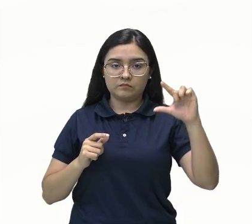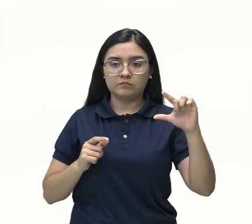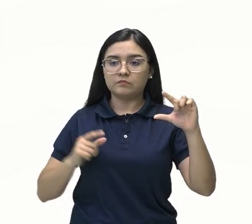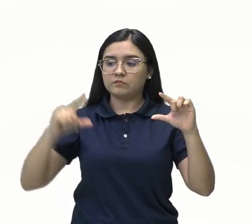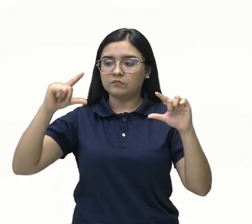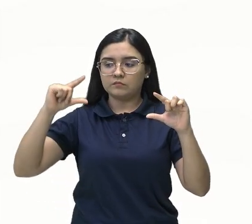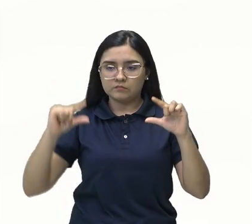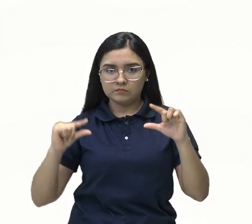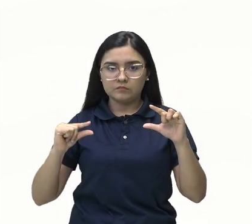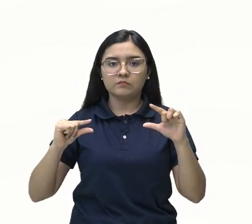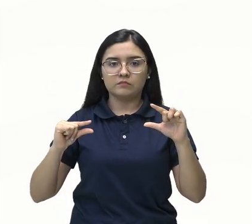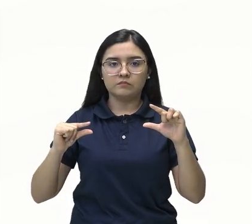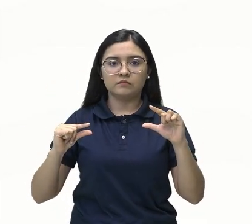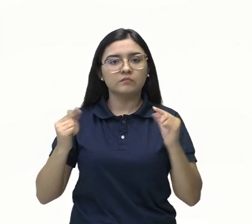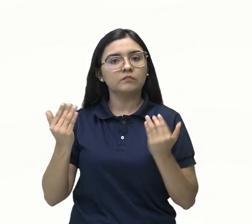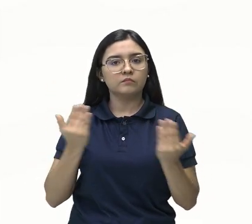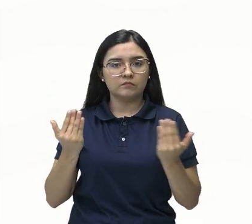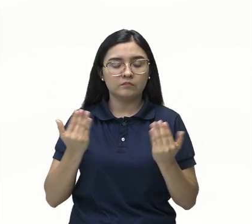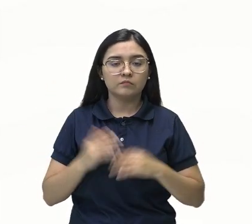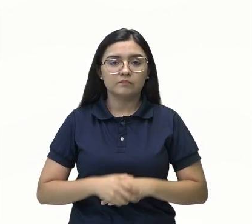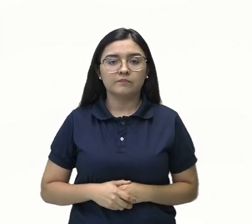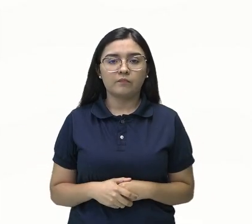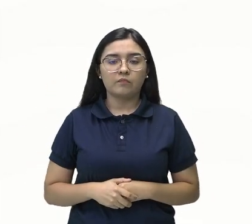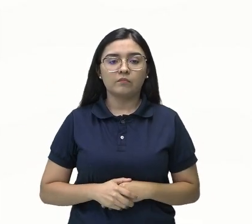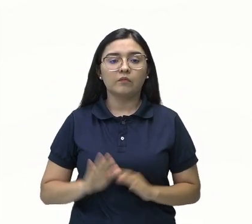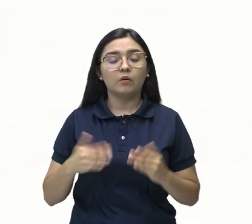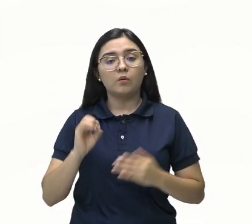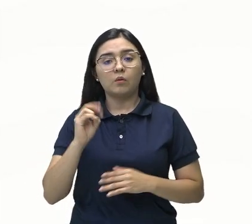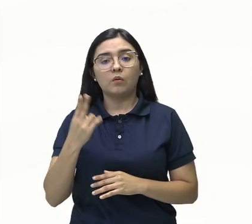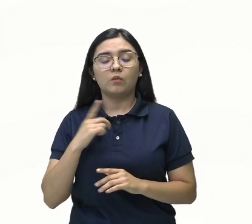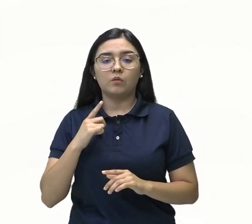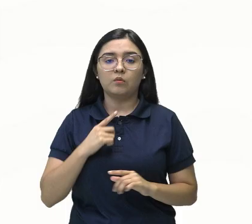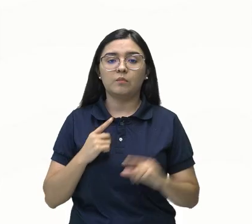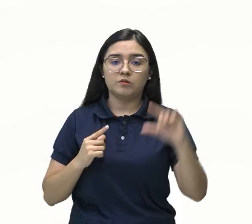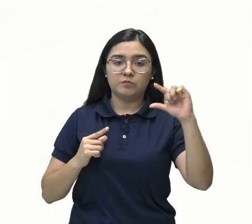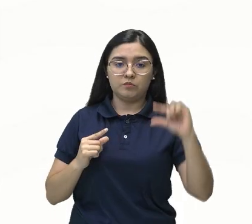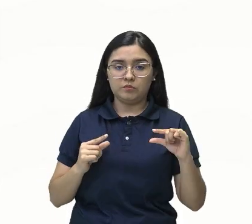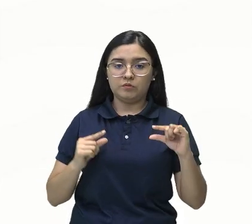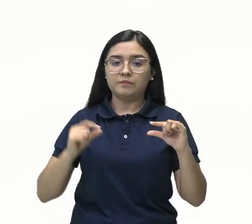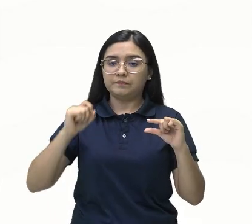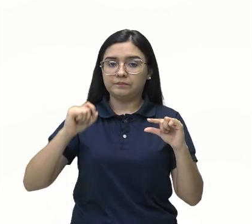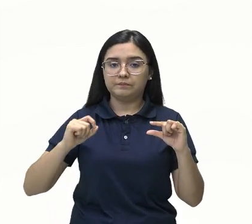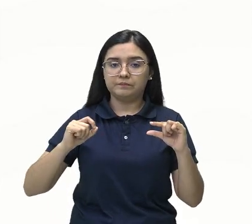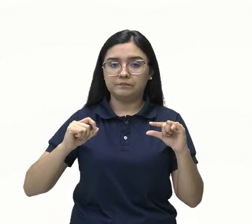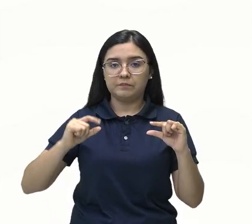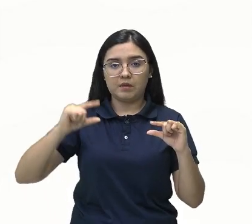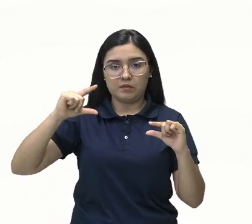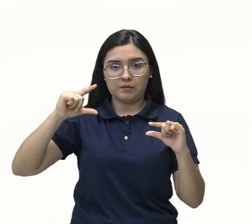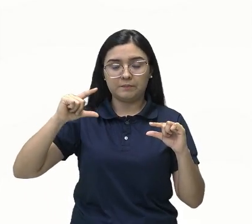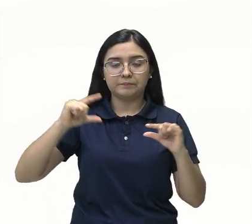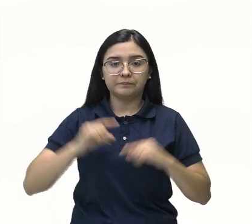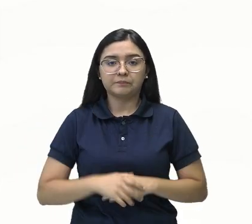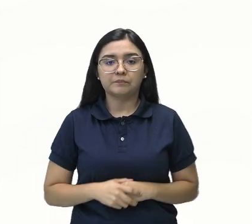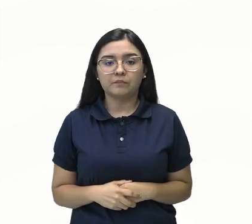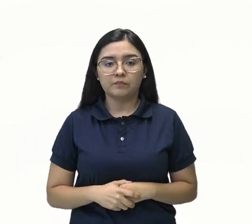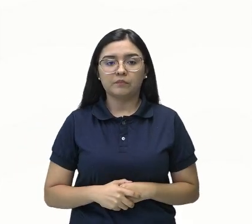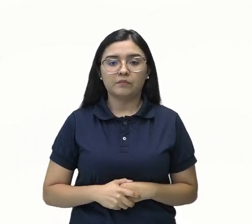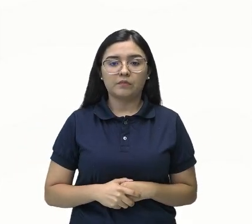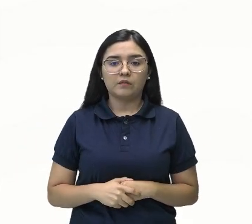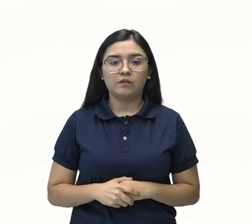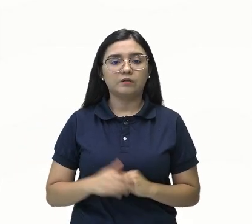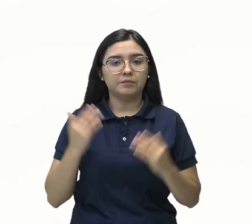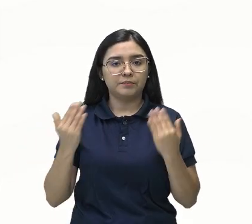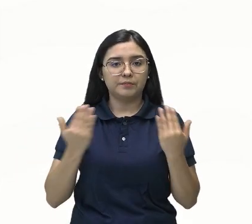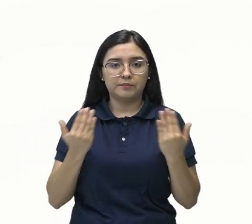outra diminui na mesma proporção. Ou quando uma diminui, a outra aumenta na